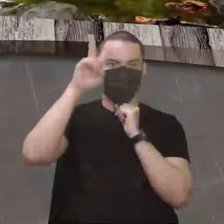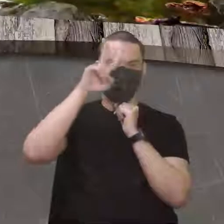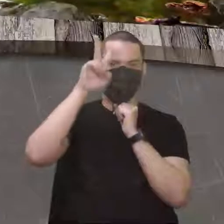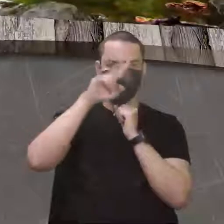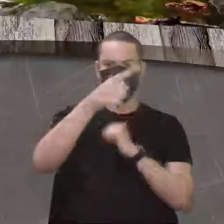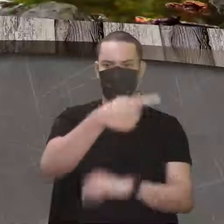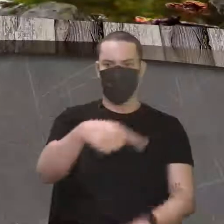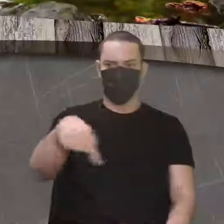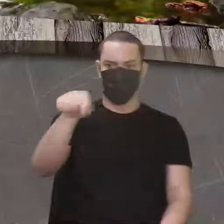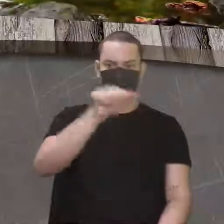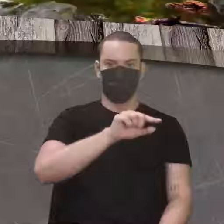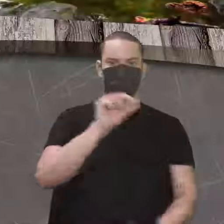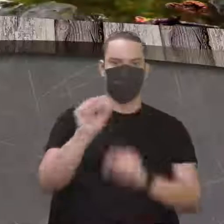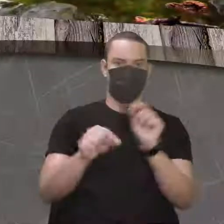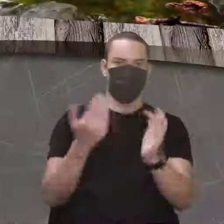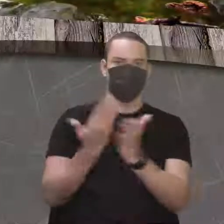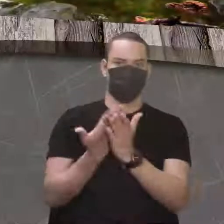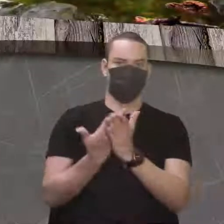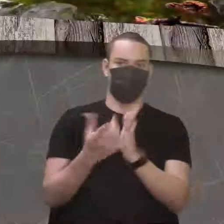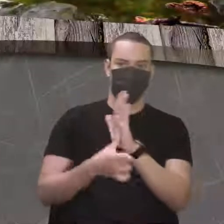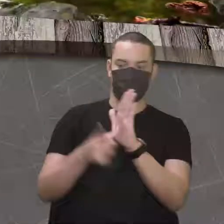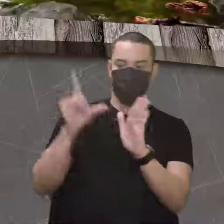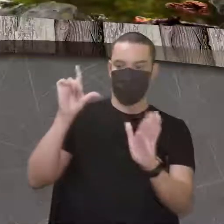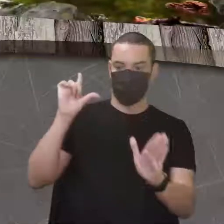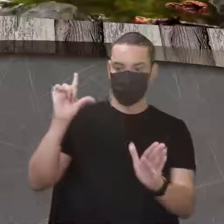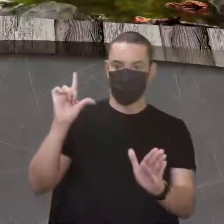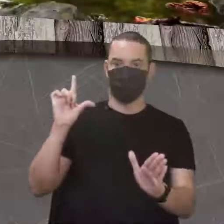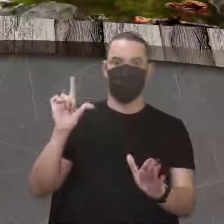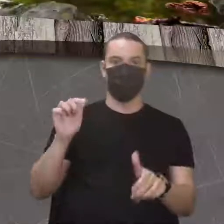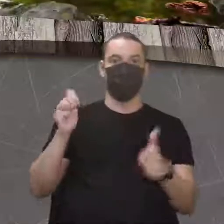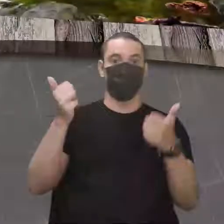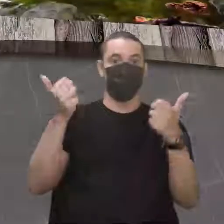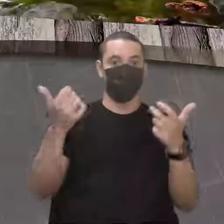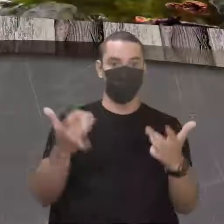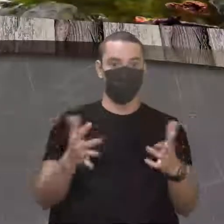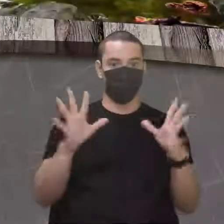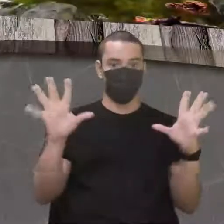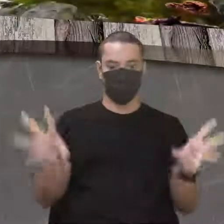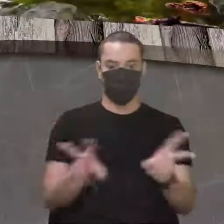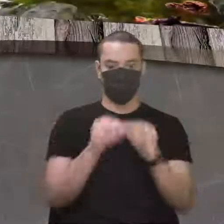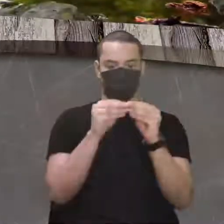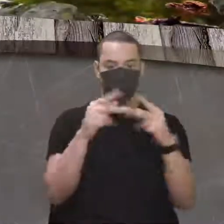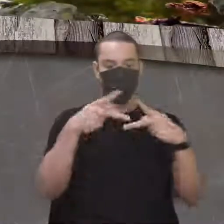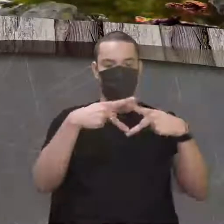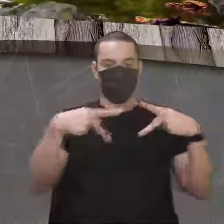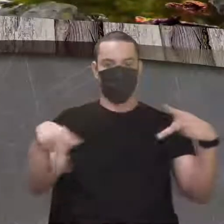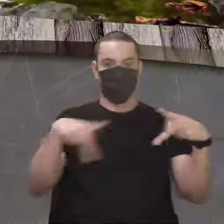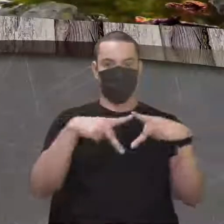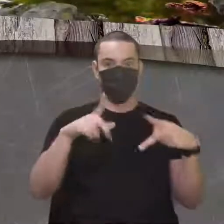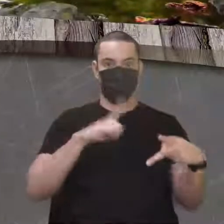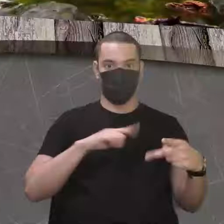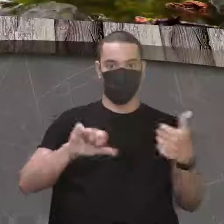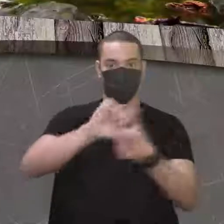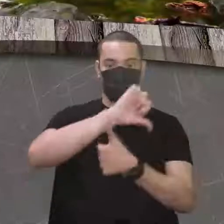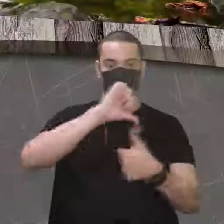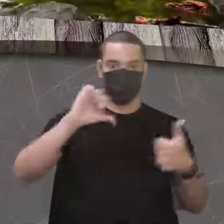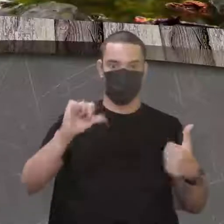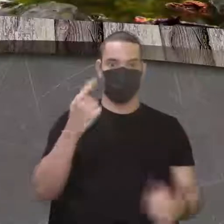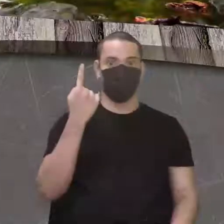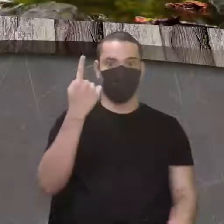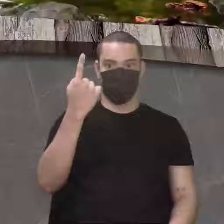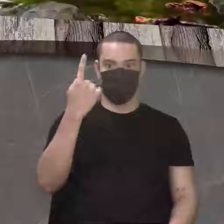a vocês, lá da nossa aula anterior, que nessa sintetização de proteínas, quando eu tenho uma mudança de uma